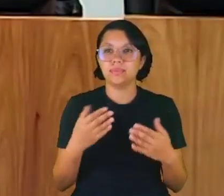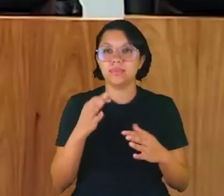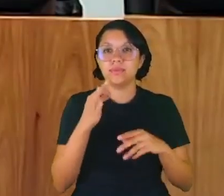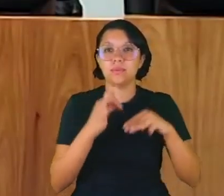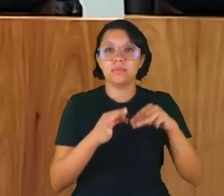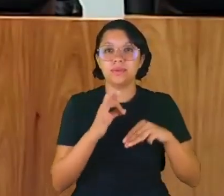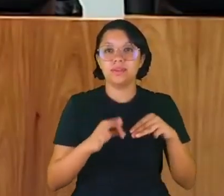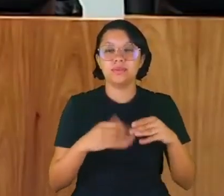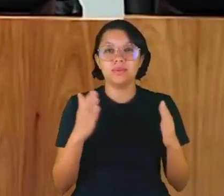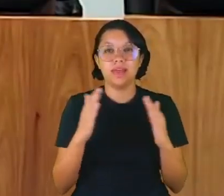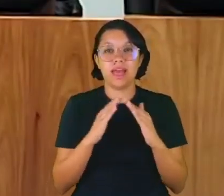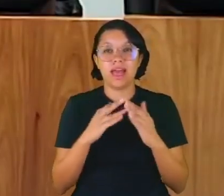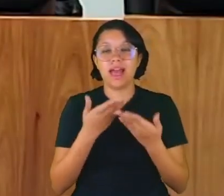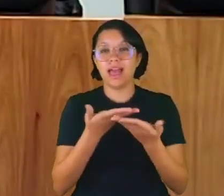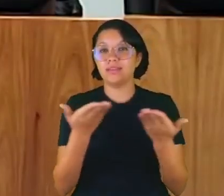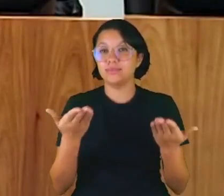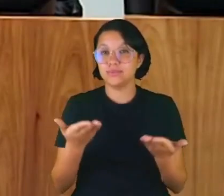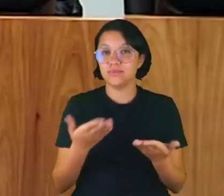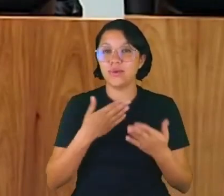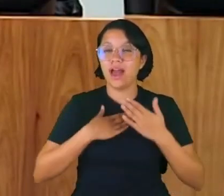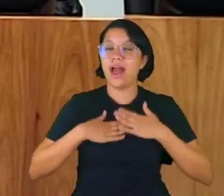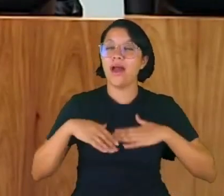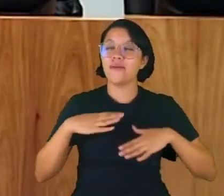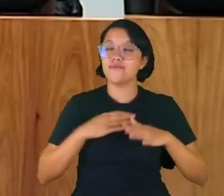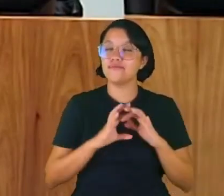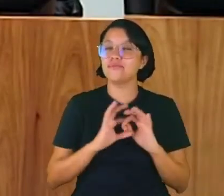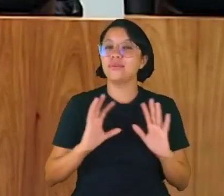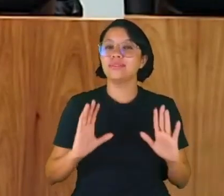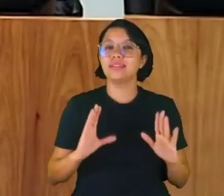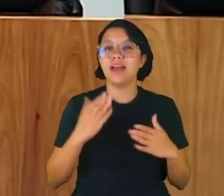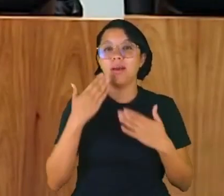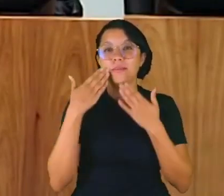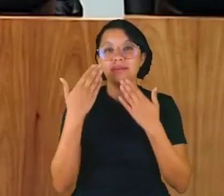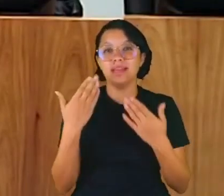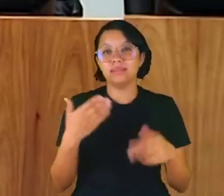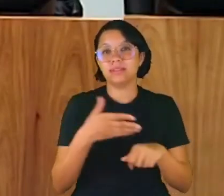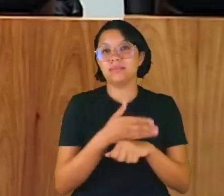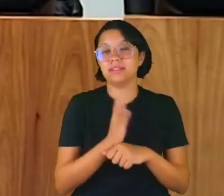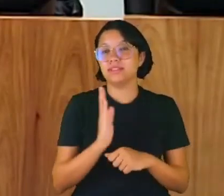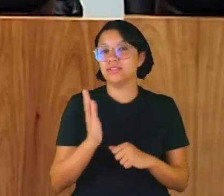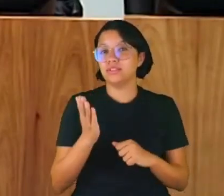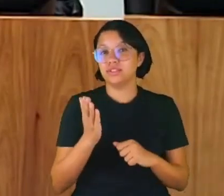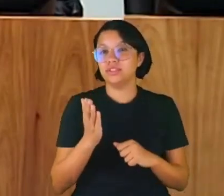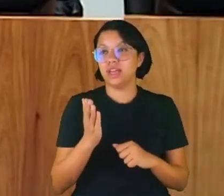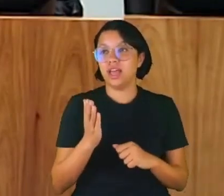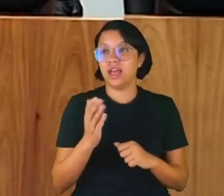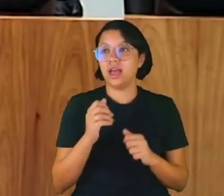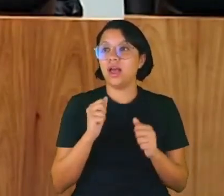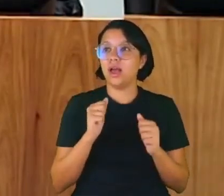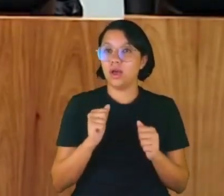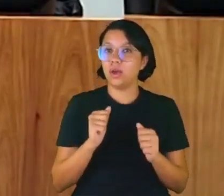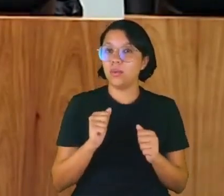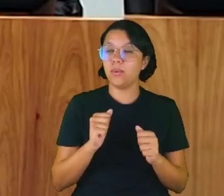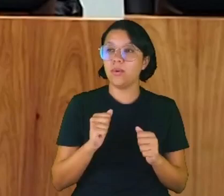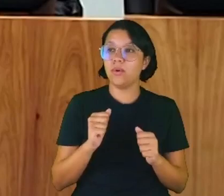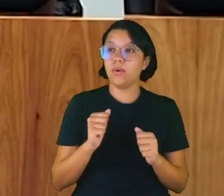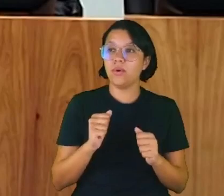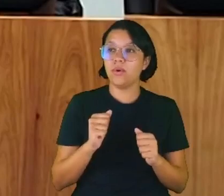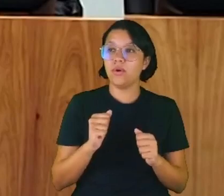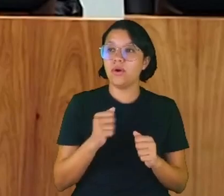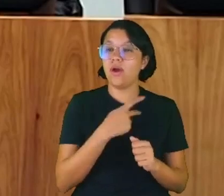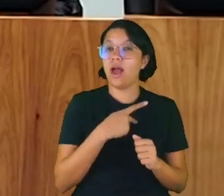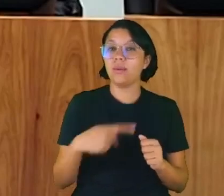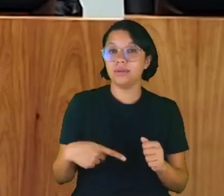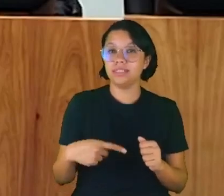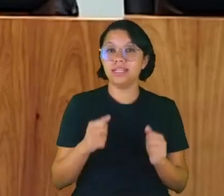sua casa, sinta-se à vontade, muito obrigado pela sua participação, e já, com a autorização da presidente, passo a palavra, então,